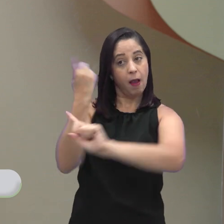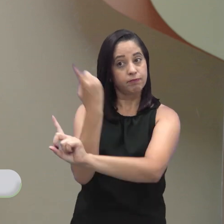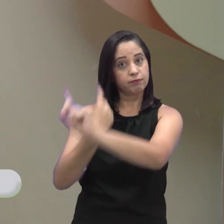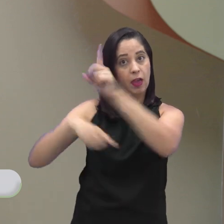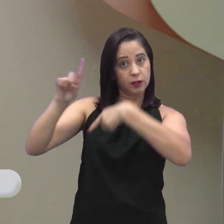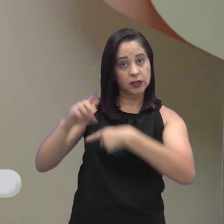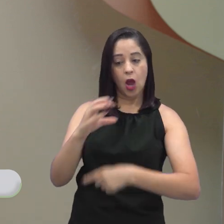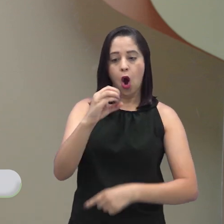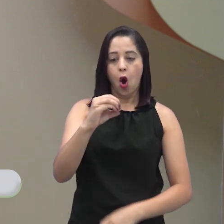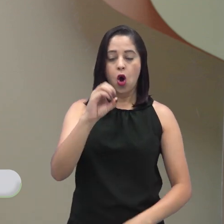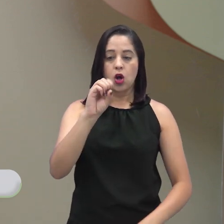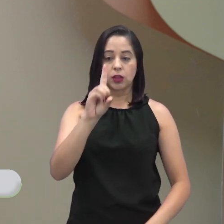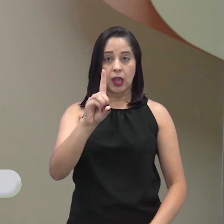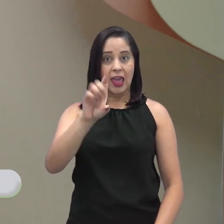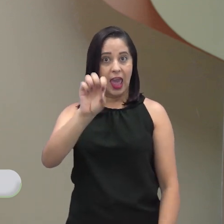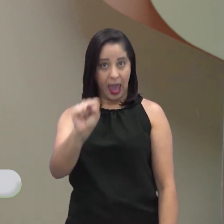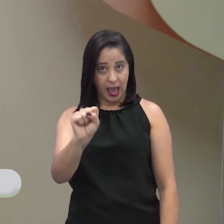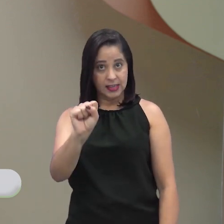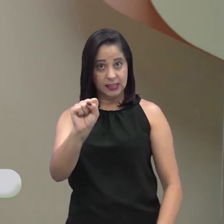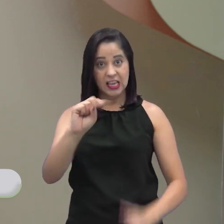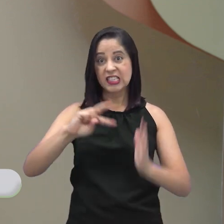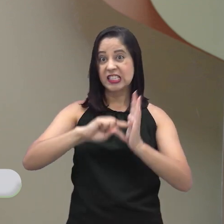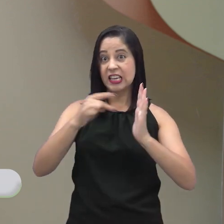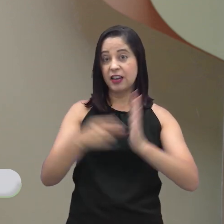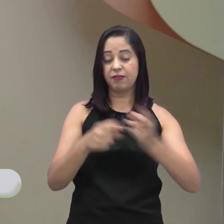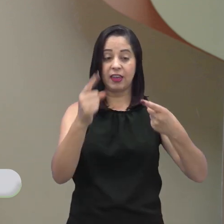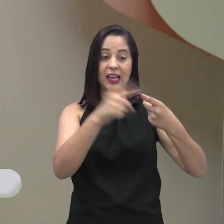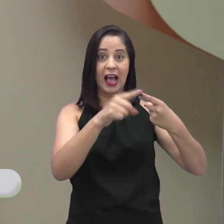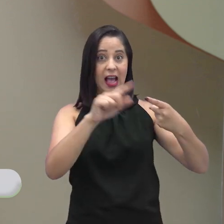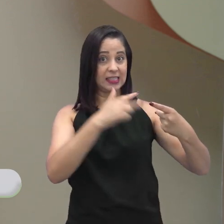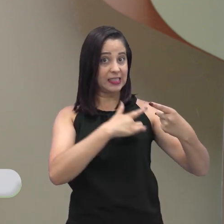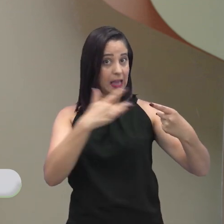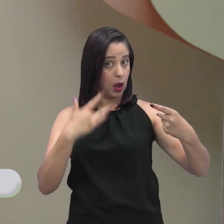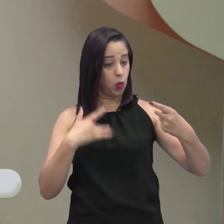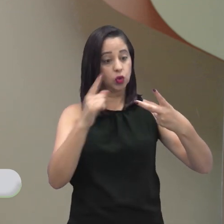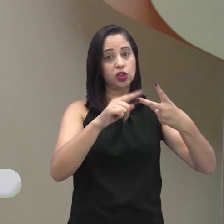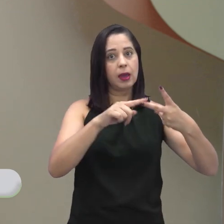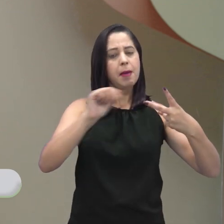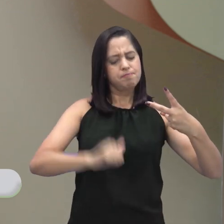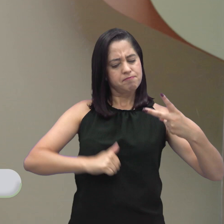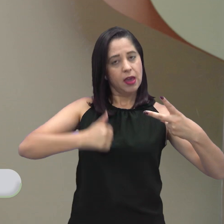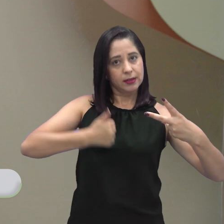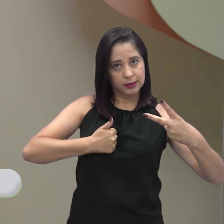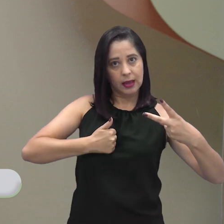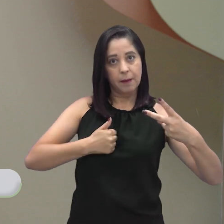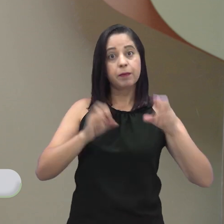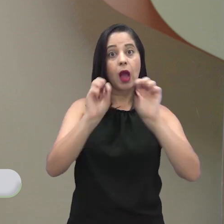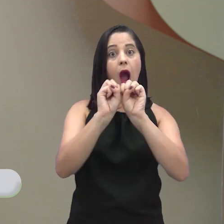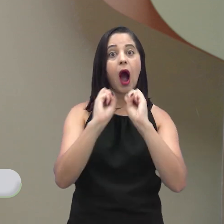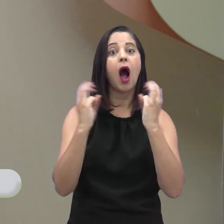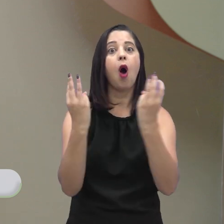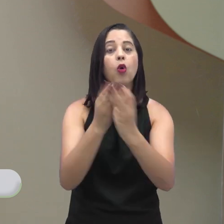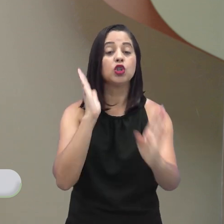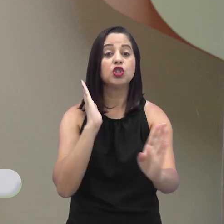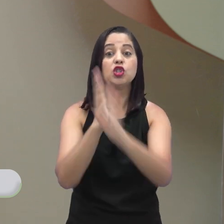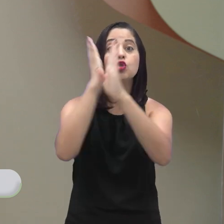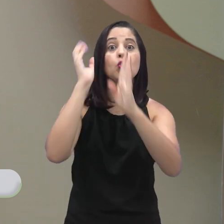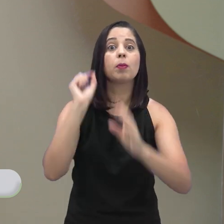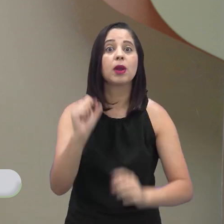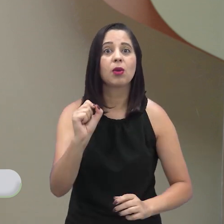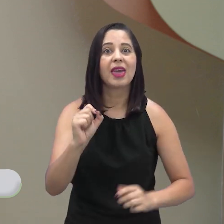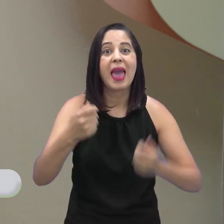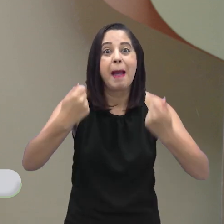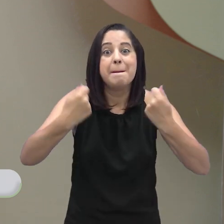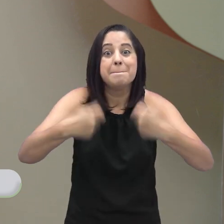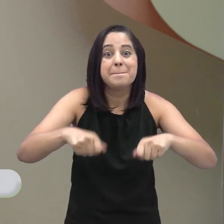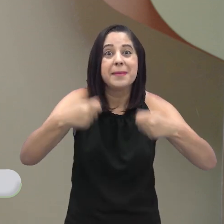número 3 é justamente a saúde e o bem-estar. Para alcançar essa meta, a ONU identificou que é necessário reduzir